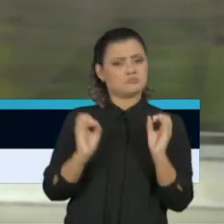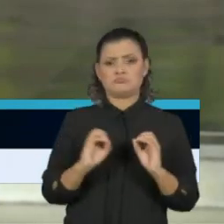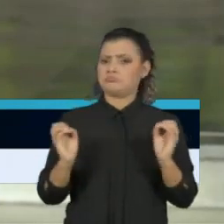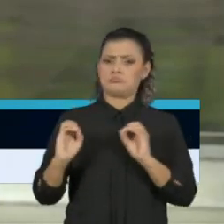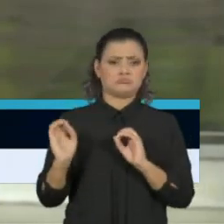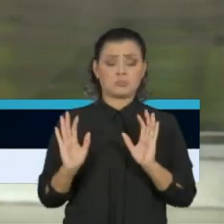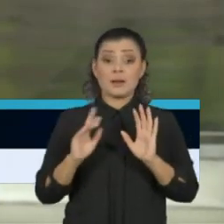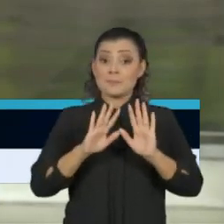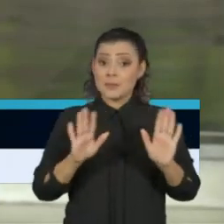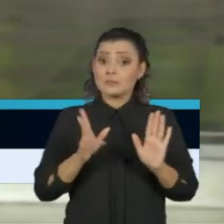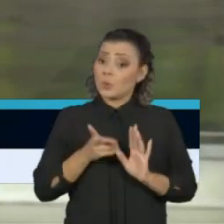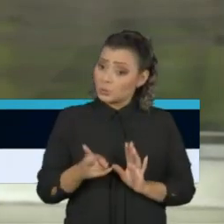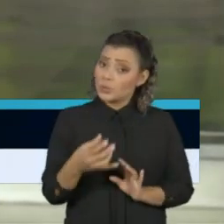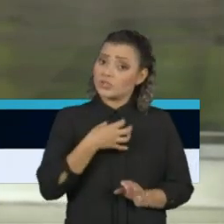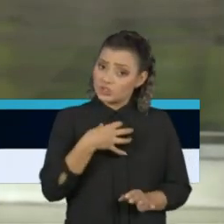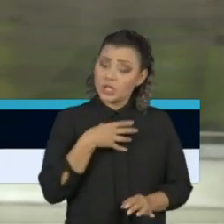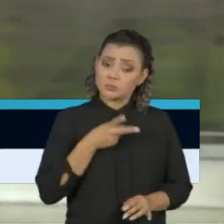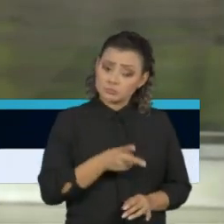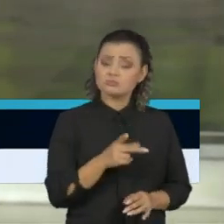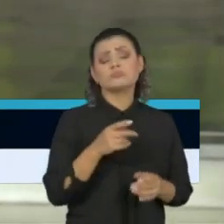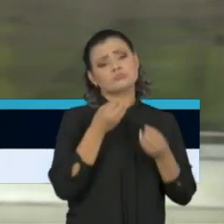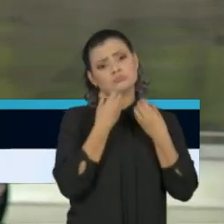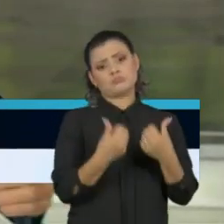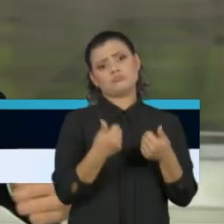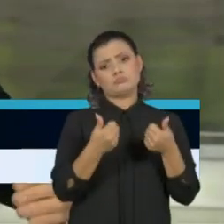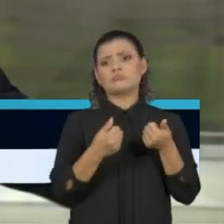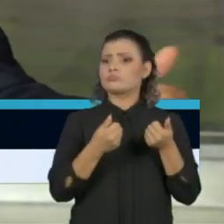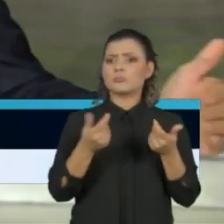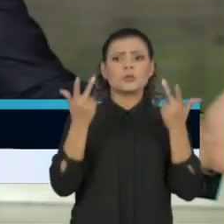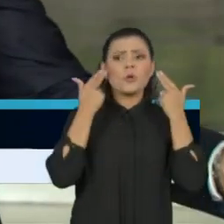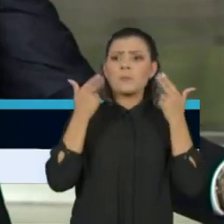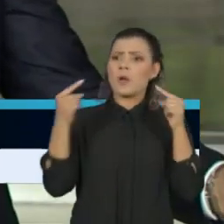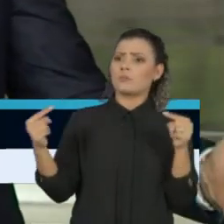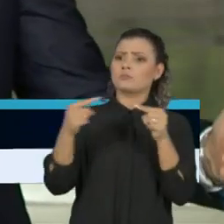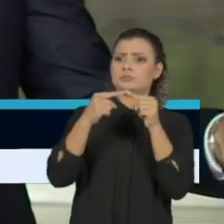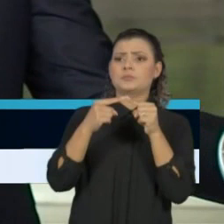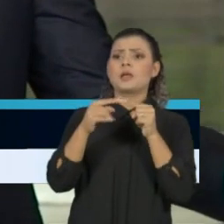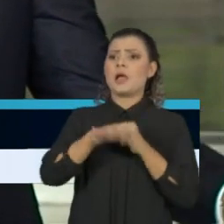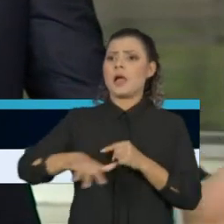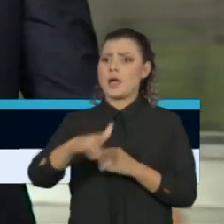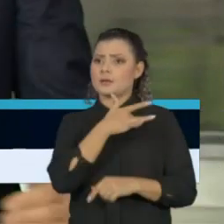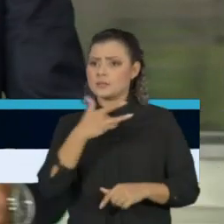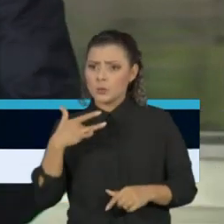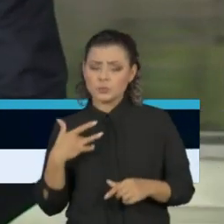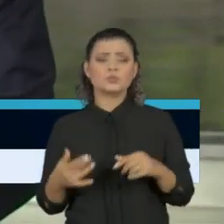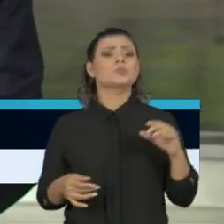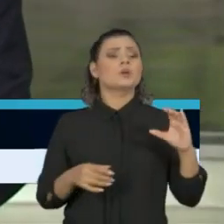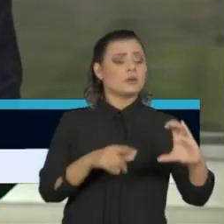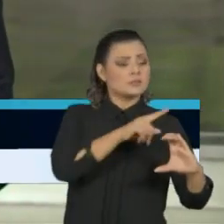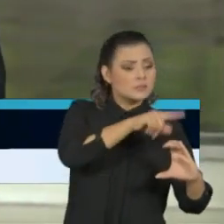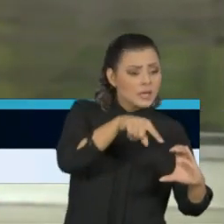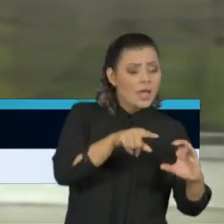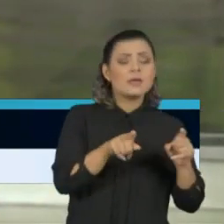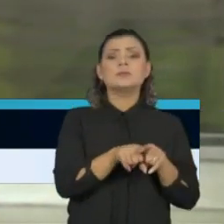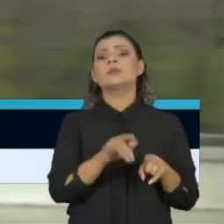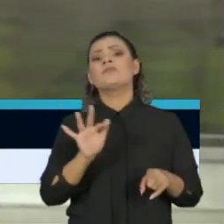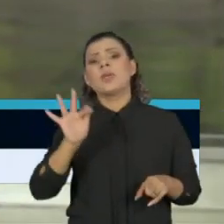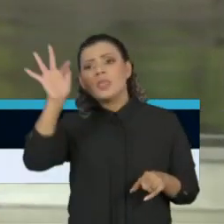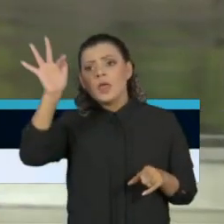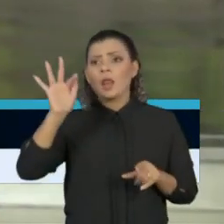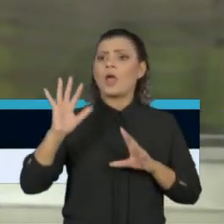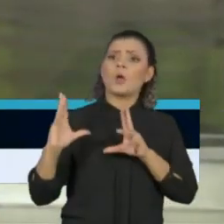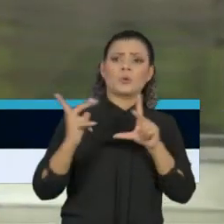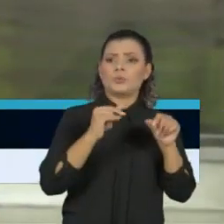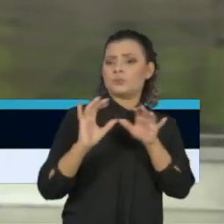fazer. Enquanto continuarem assim, estamos absolutamente alinhados. O setor de saúde, o setor de ciência do Estado,